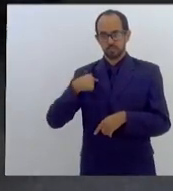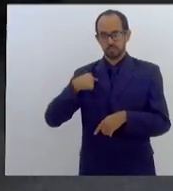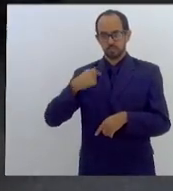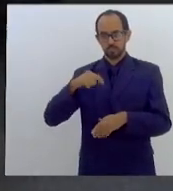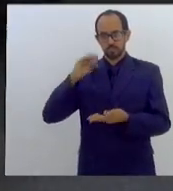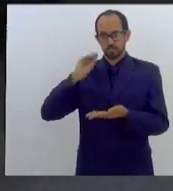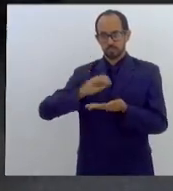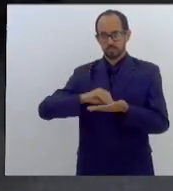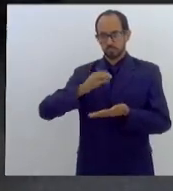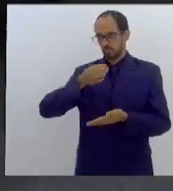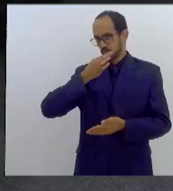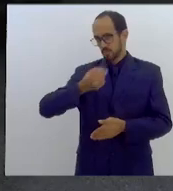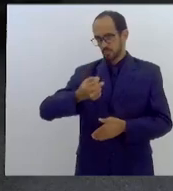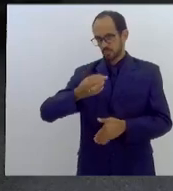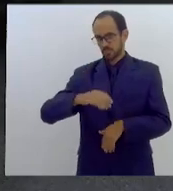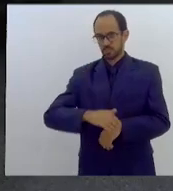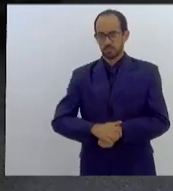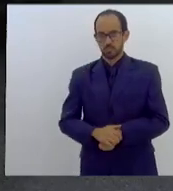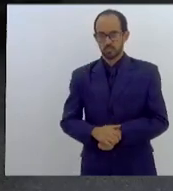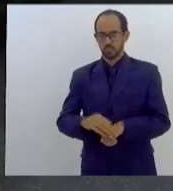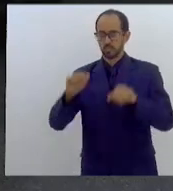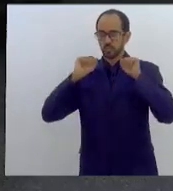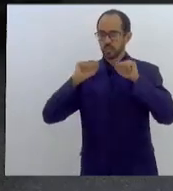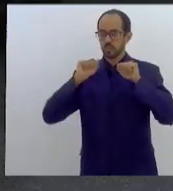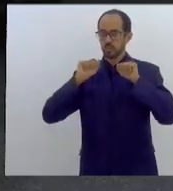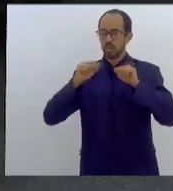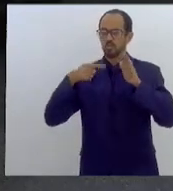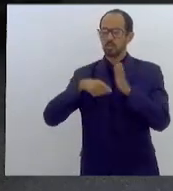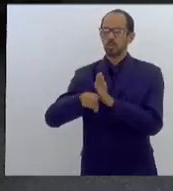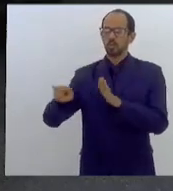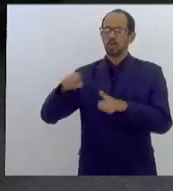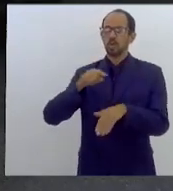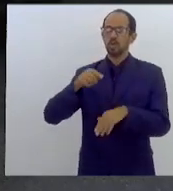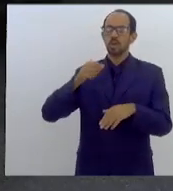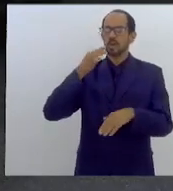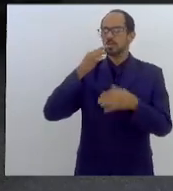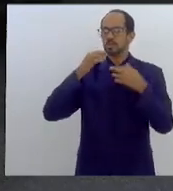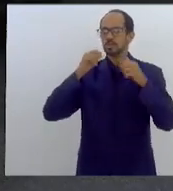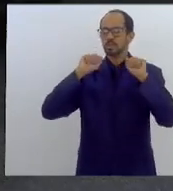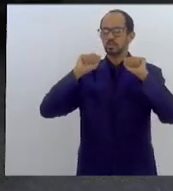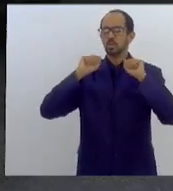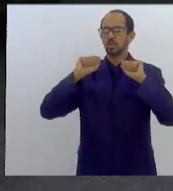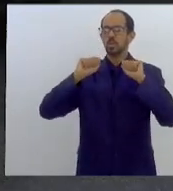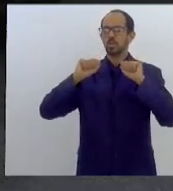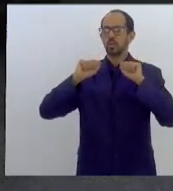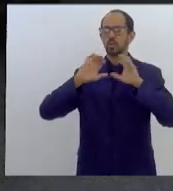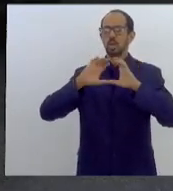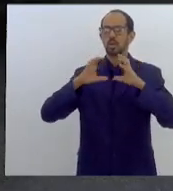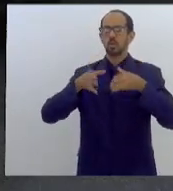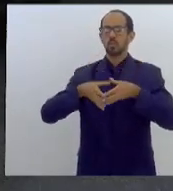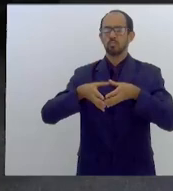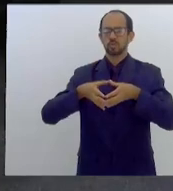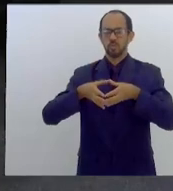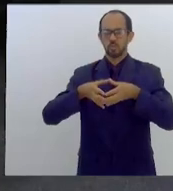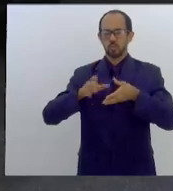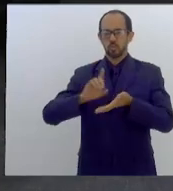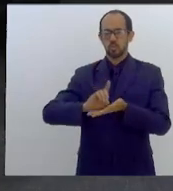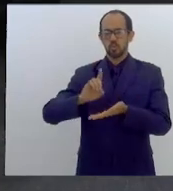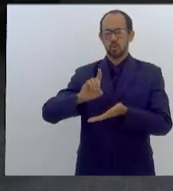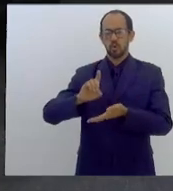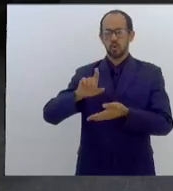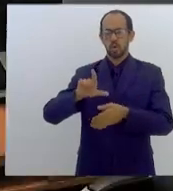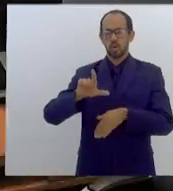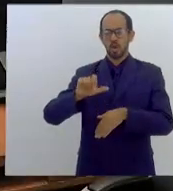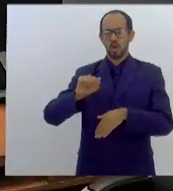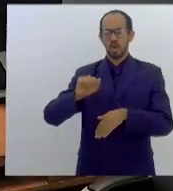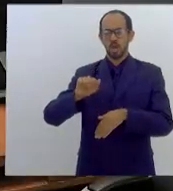assessor da comissão, da comissão, doutor Welbert, porque